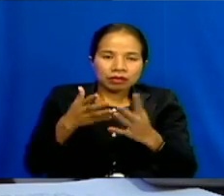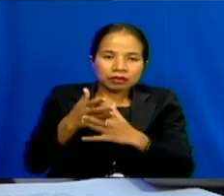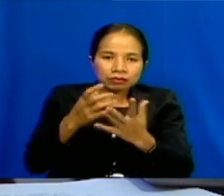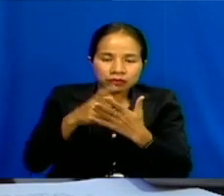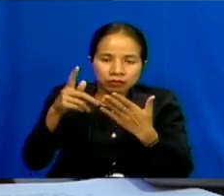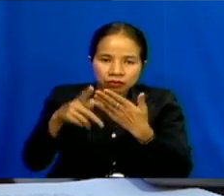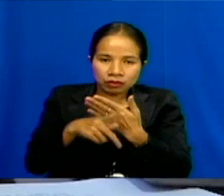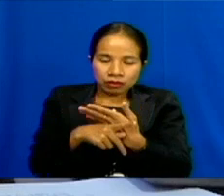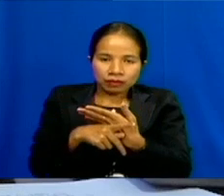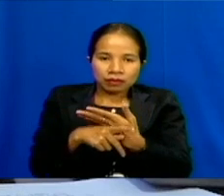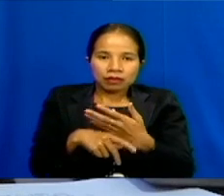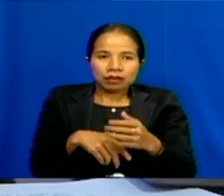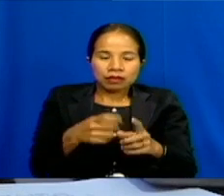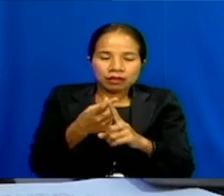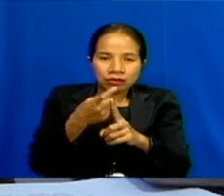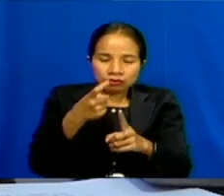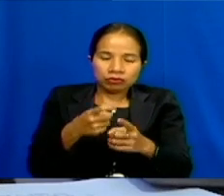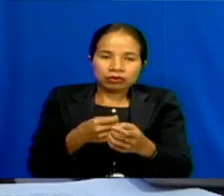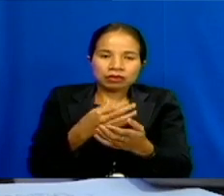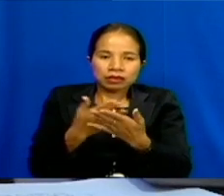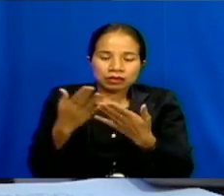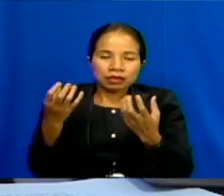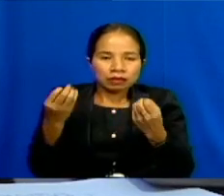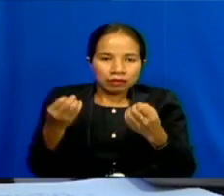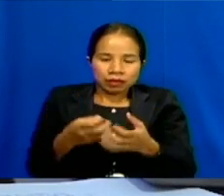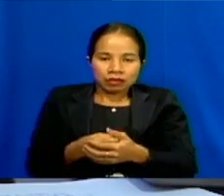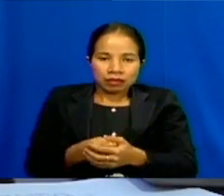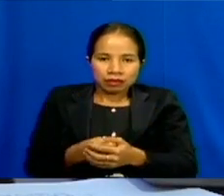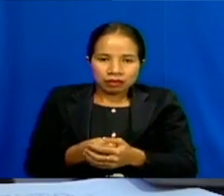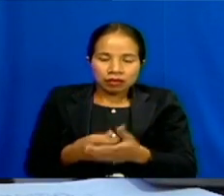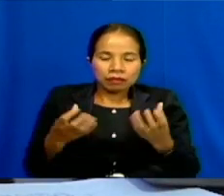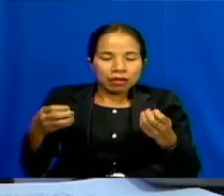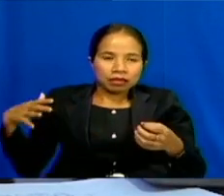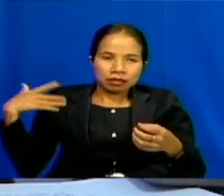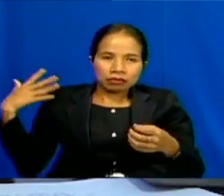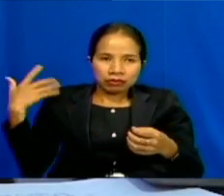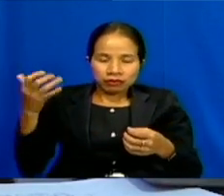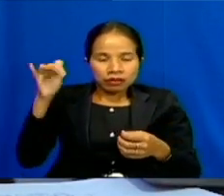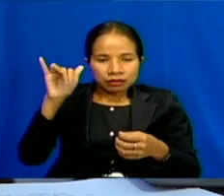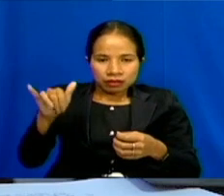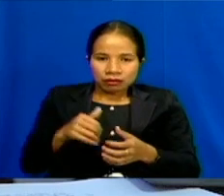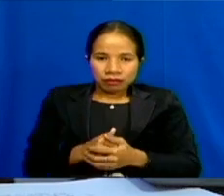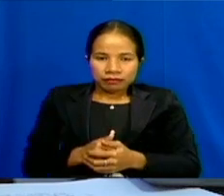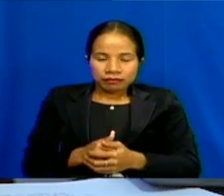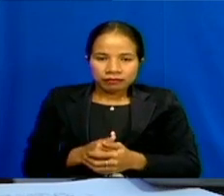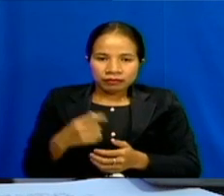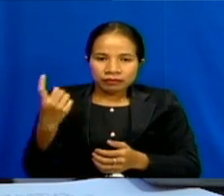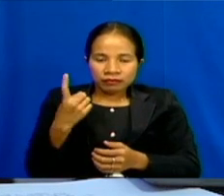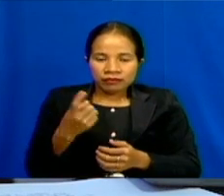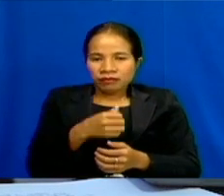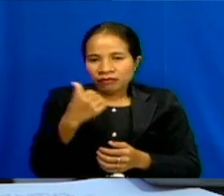ne mai husi produto yoi ne maioria jove sira nebe ke dala ruma